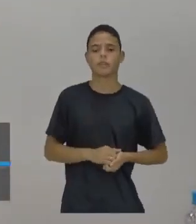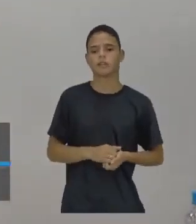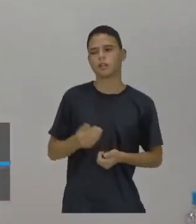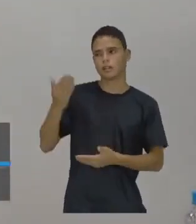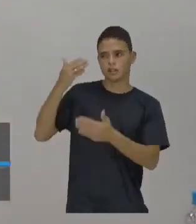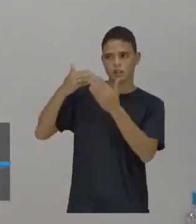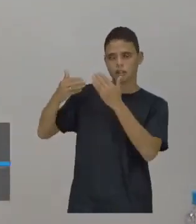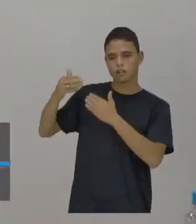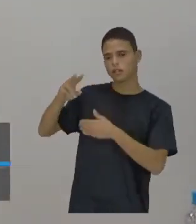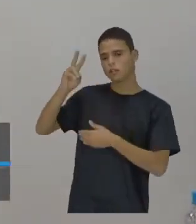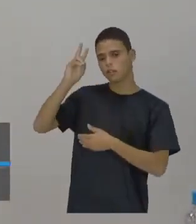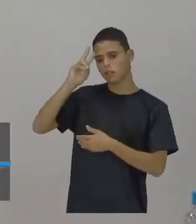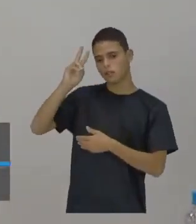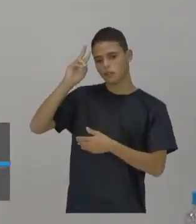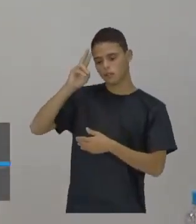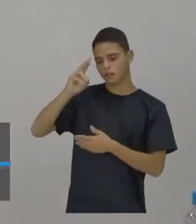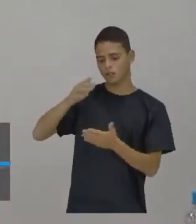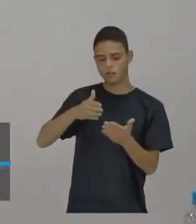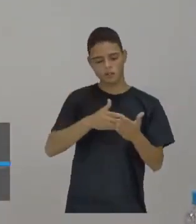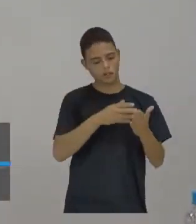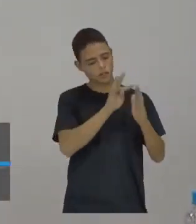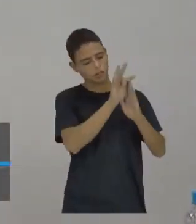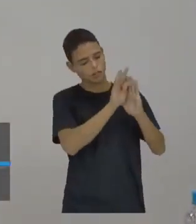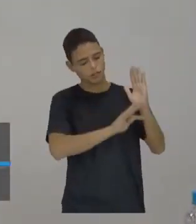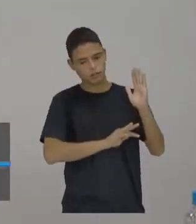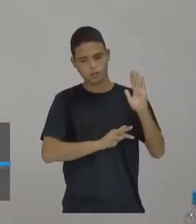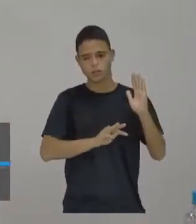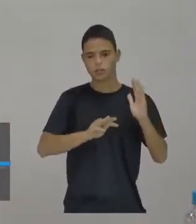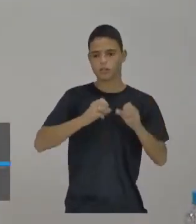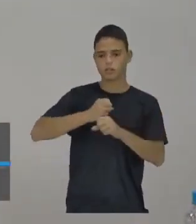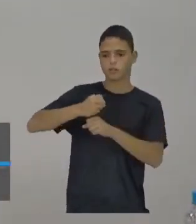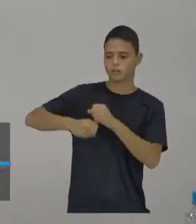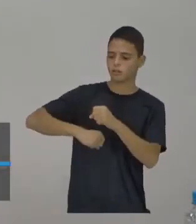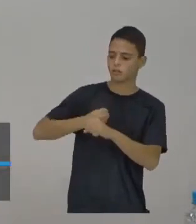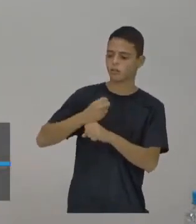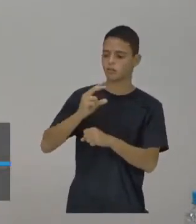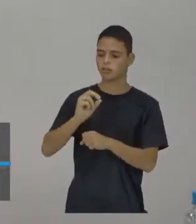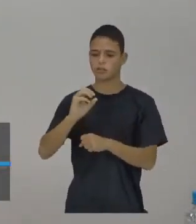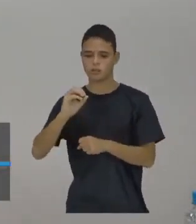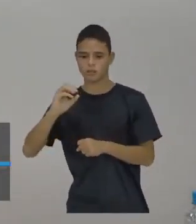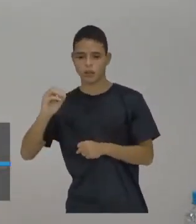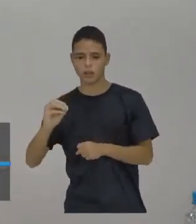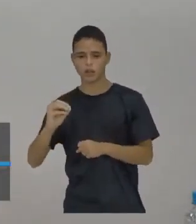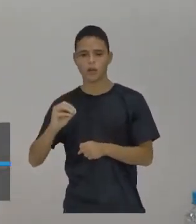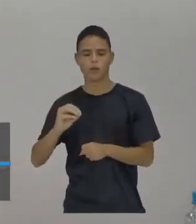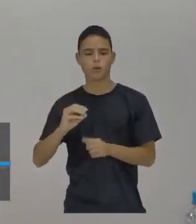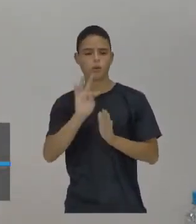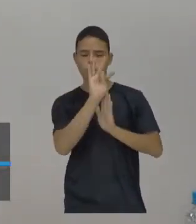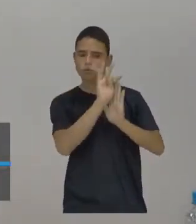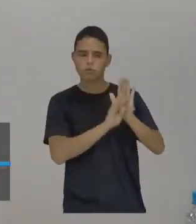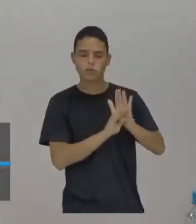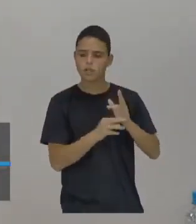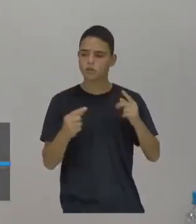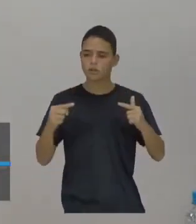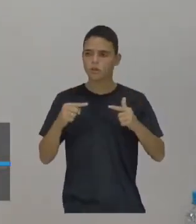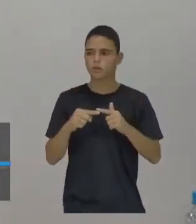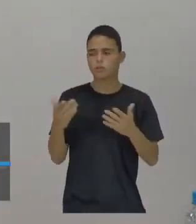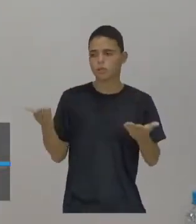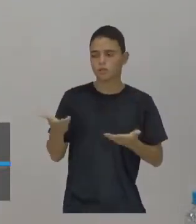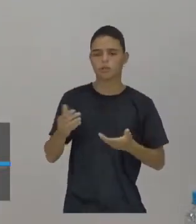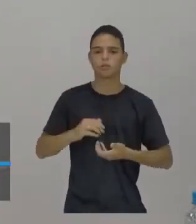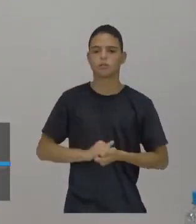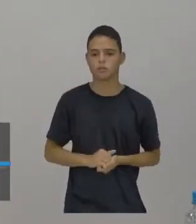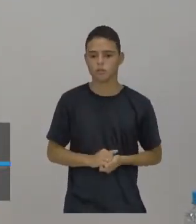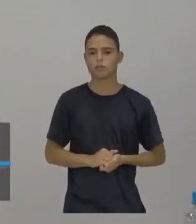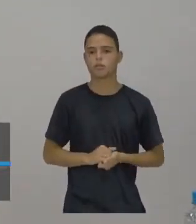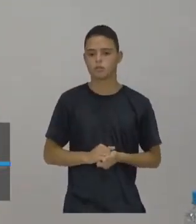começo dos anos 2000. E esse texto é tão atual hoje, tão relevante, que ele se refere aí a um